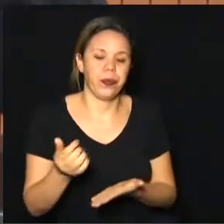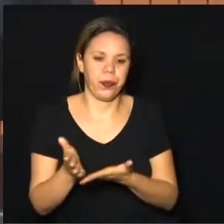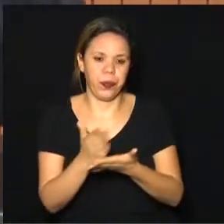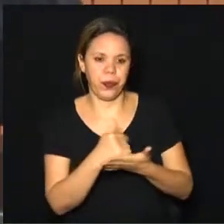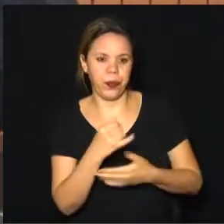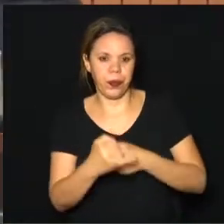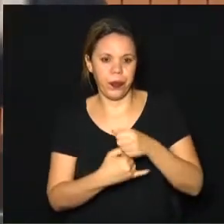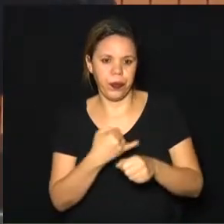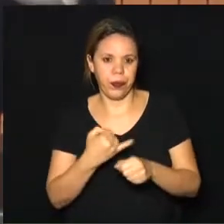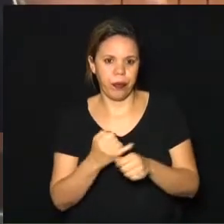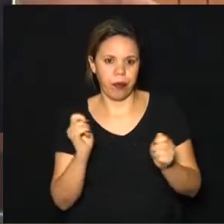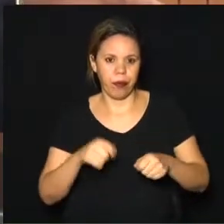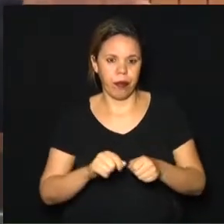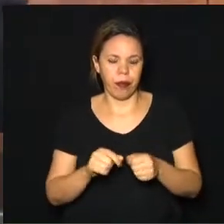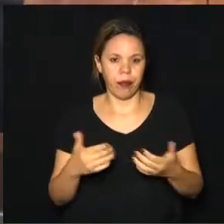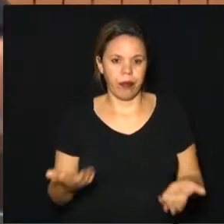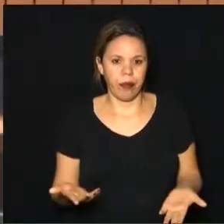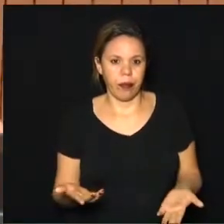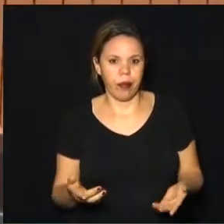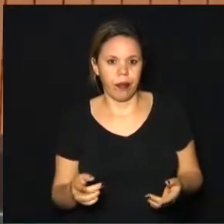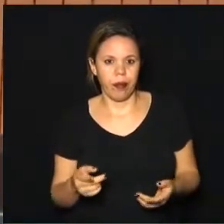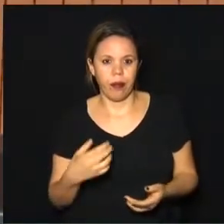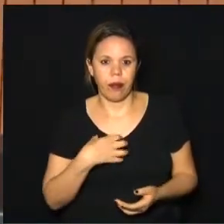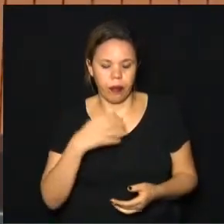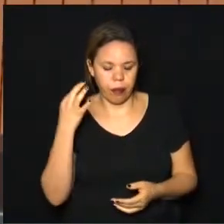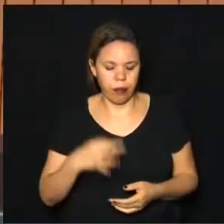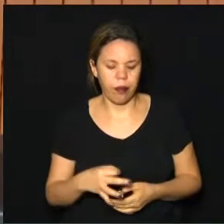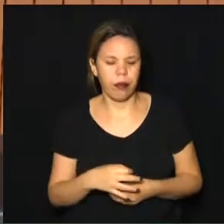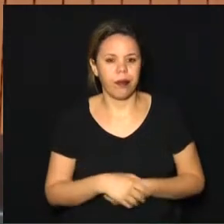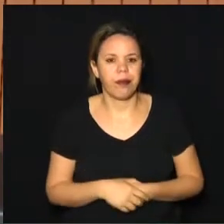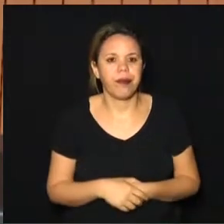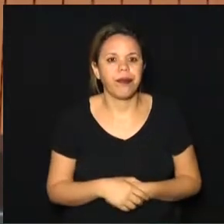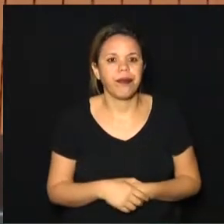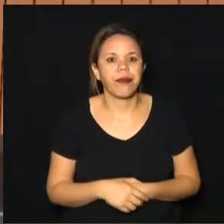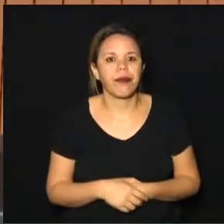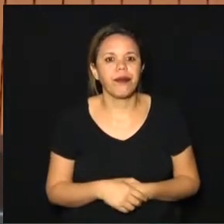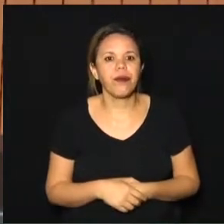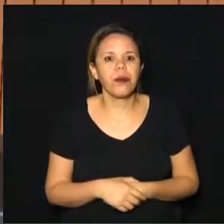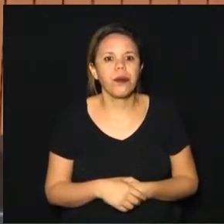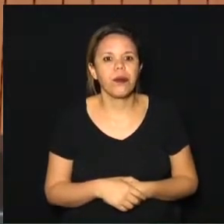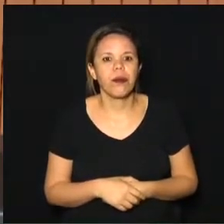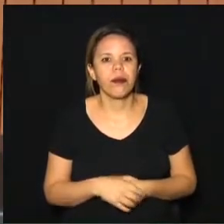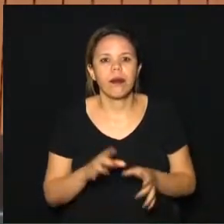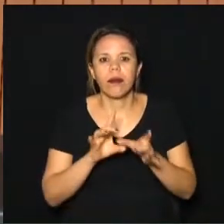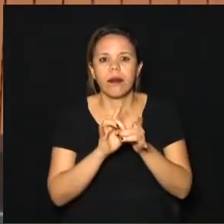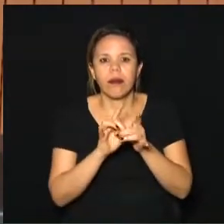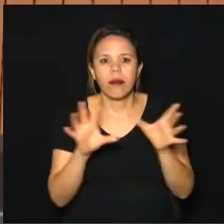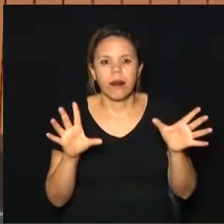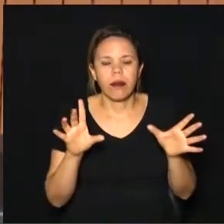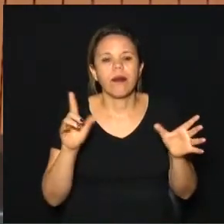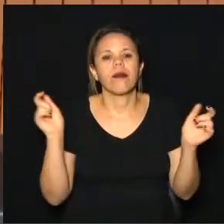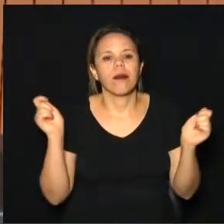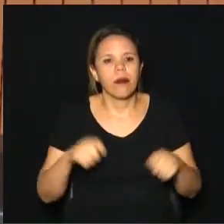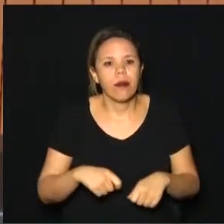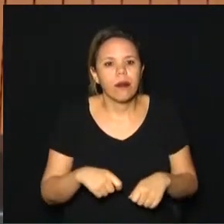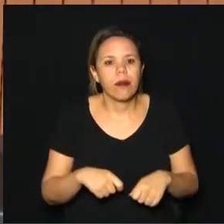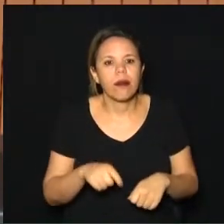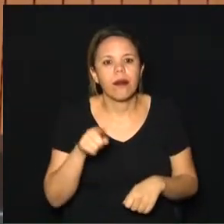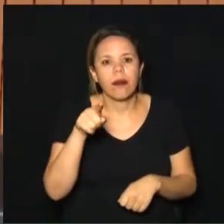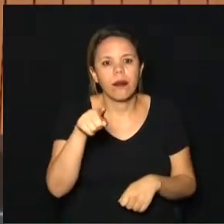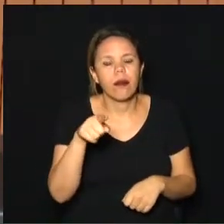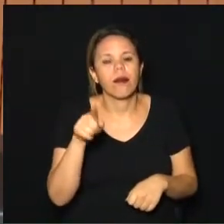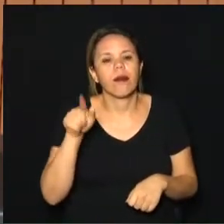Você pode fazer, mas pode fazer do jeito certo. Então, está liberado, é possível, você que